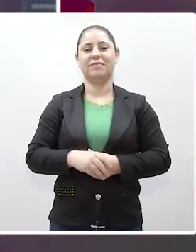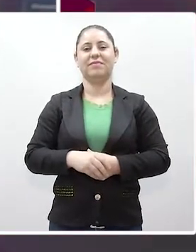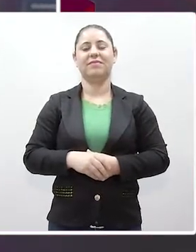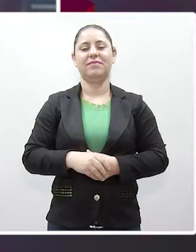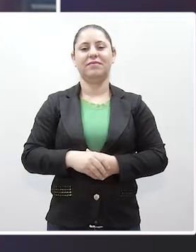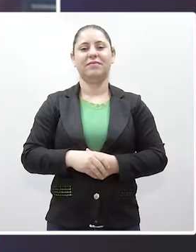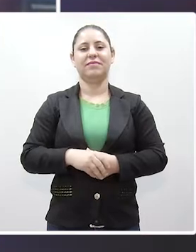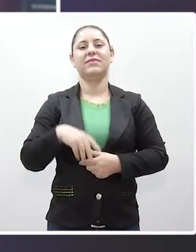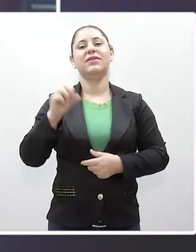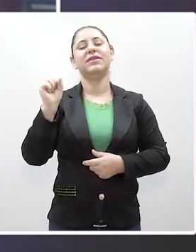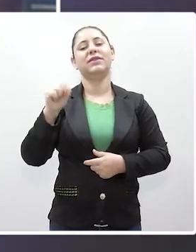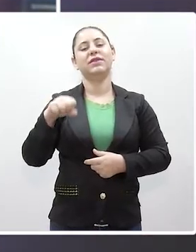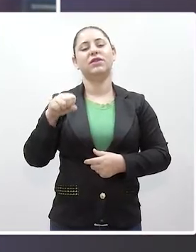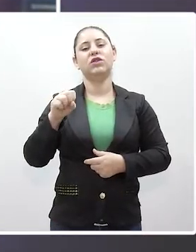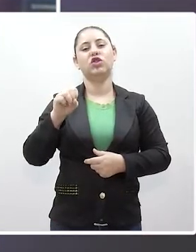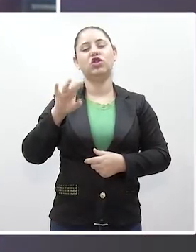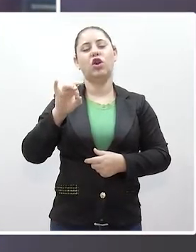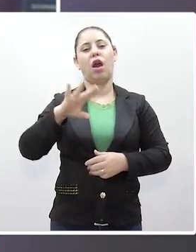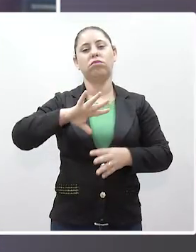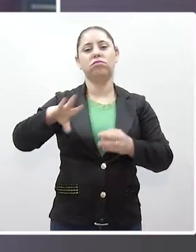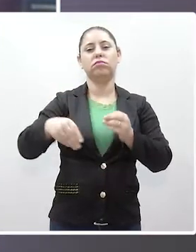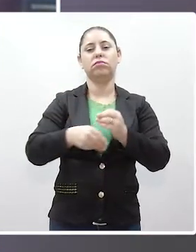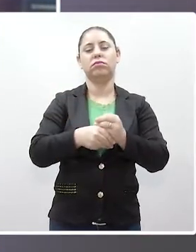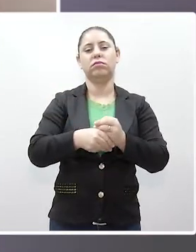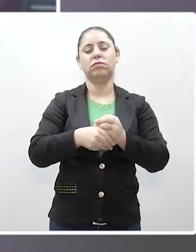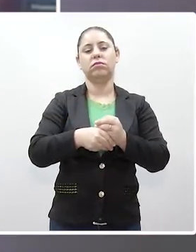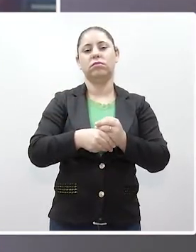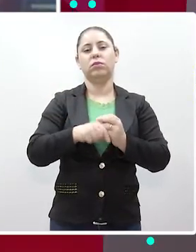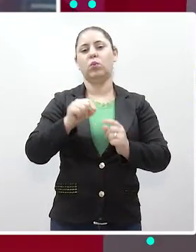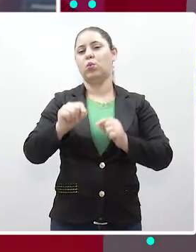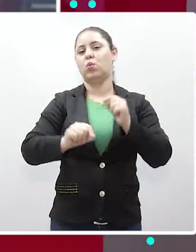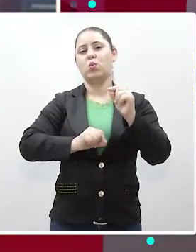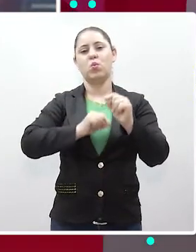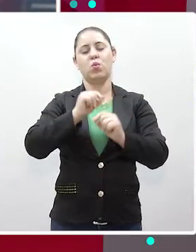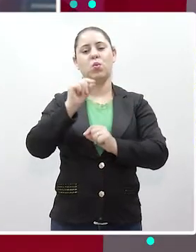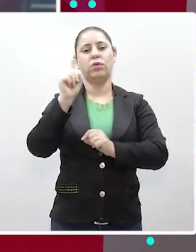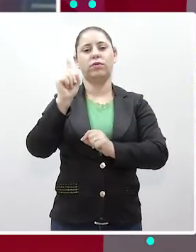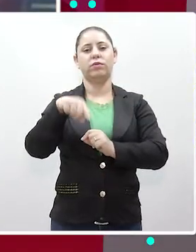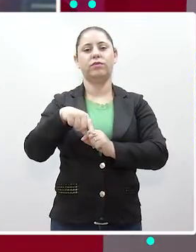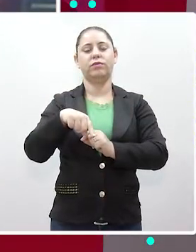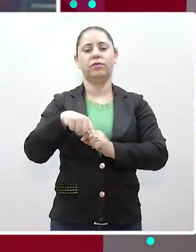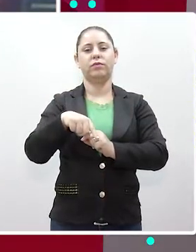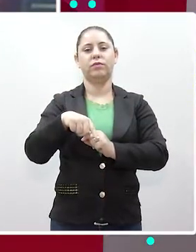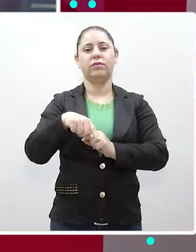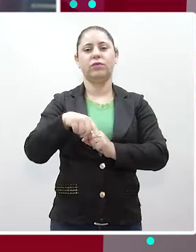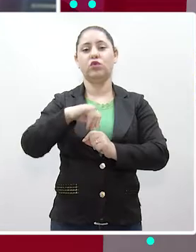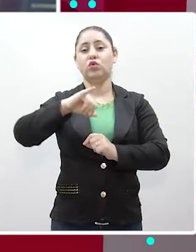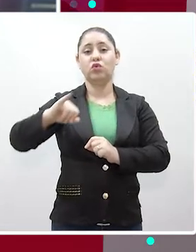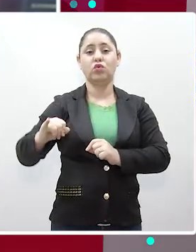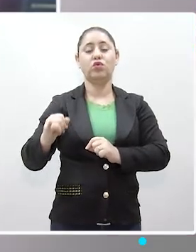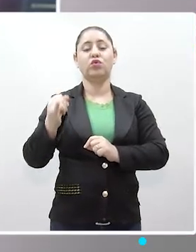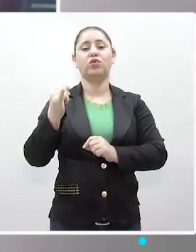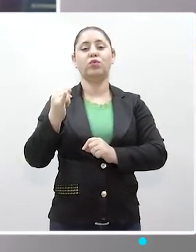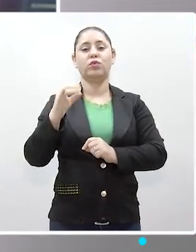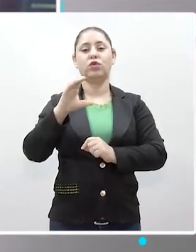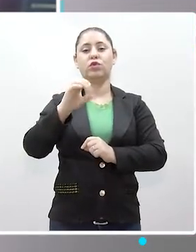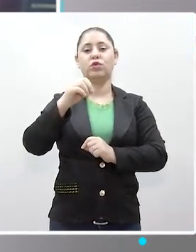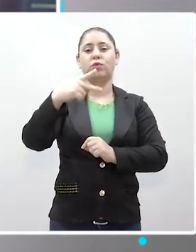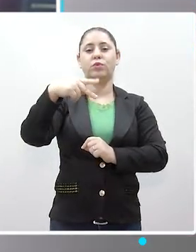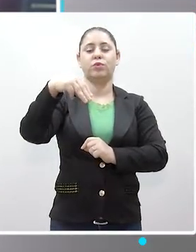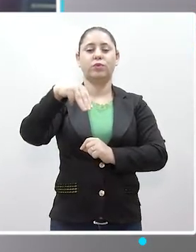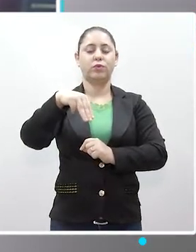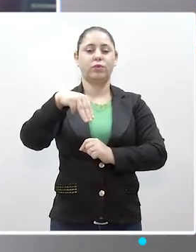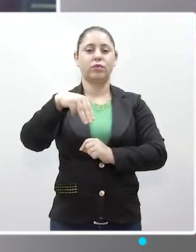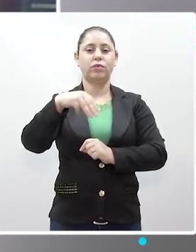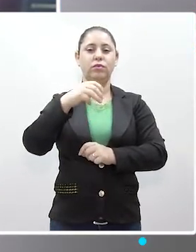Não, conseguiu. Eu só queria adicionar uma questão, já que você tocou aí nos juros. O Copom se reuniu